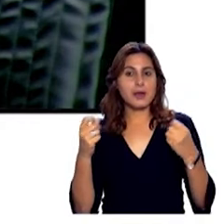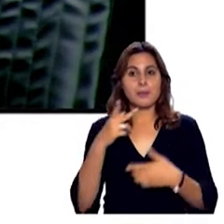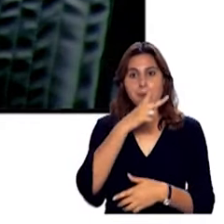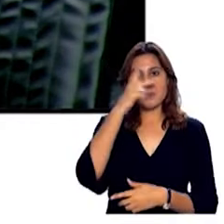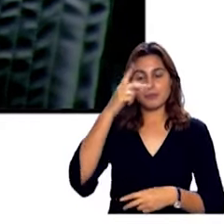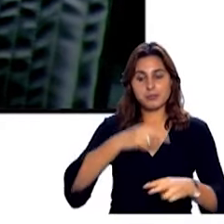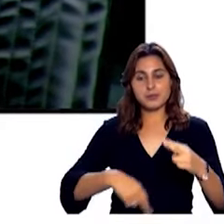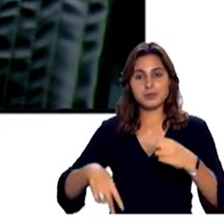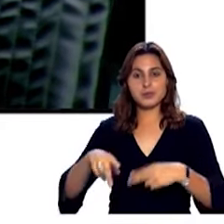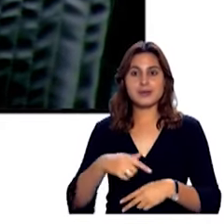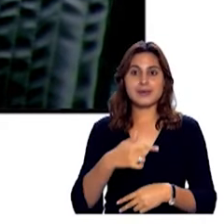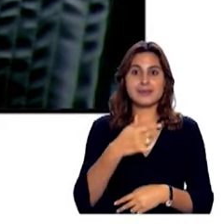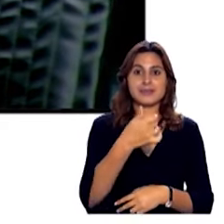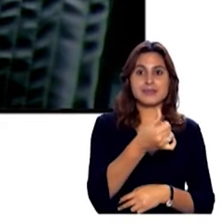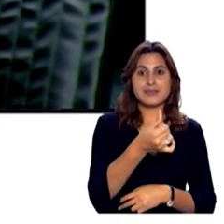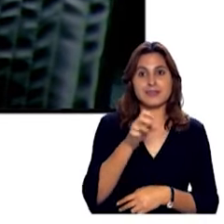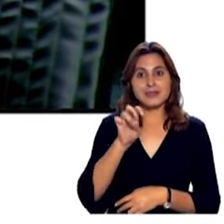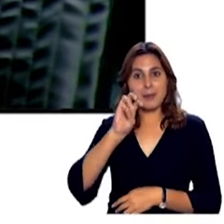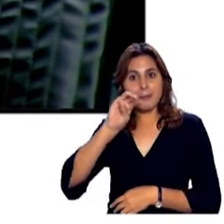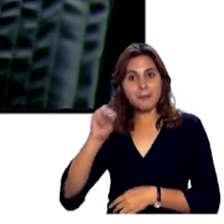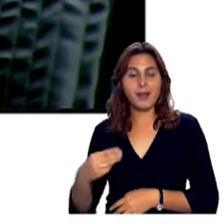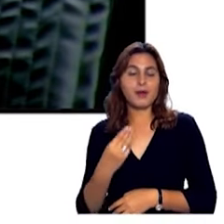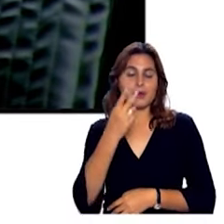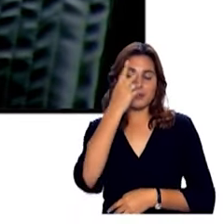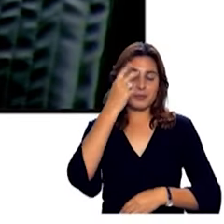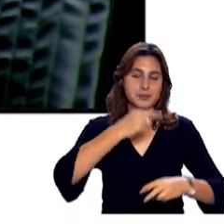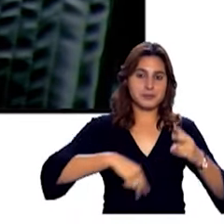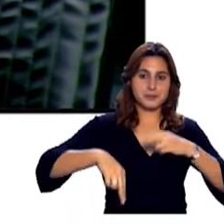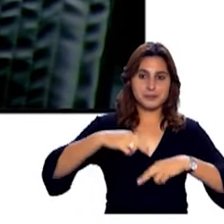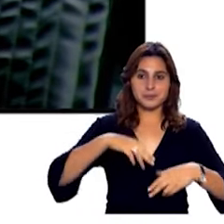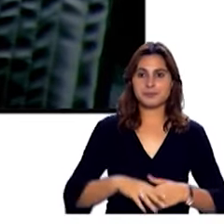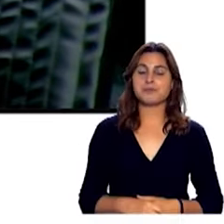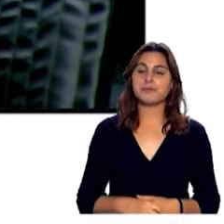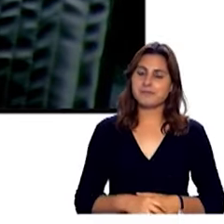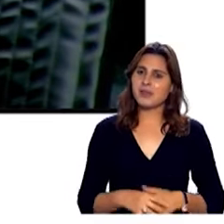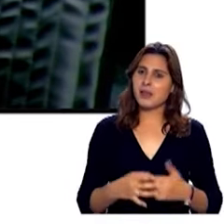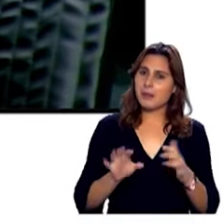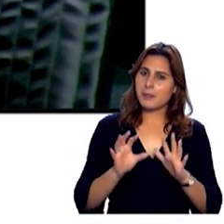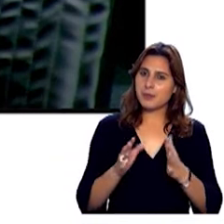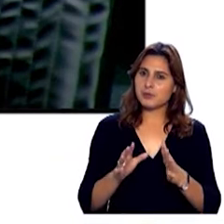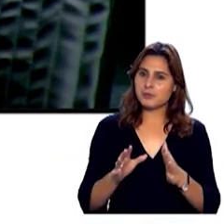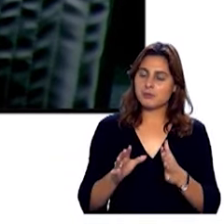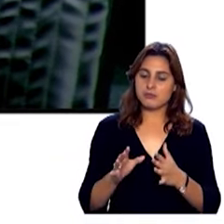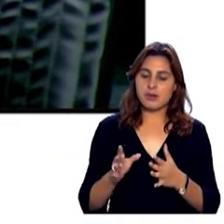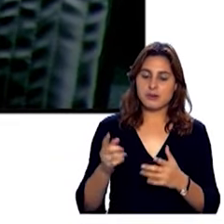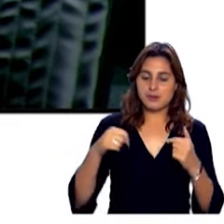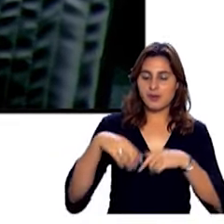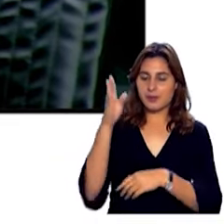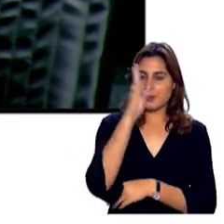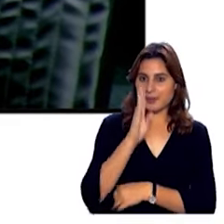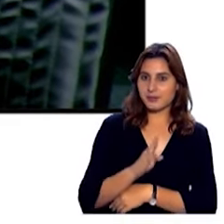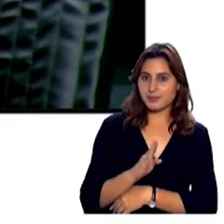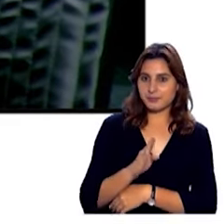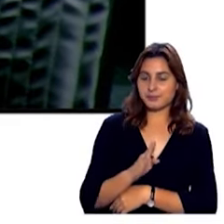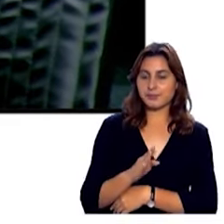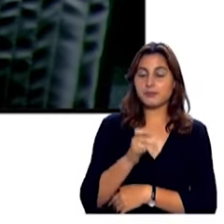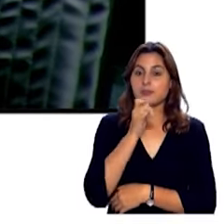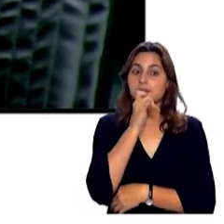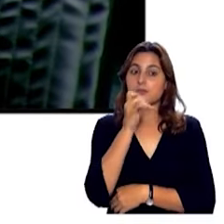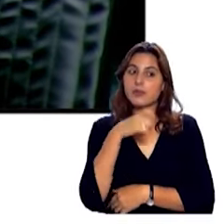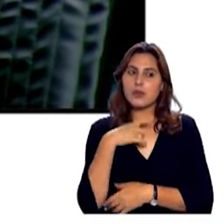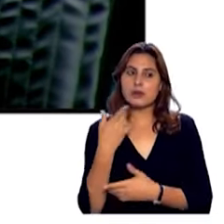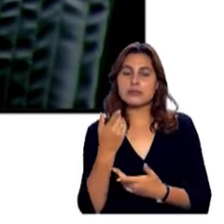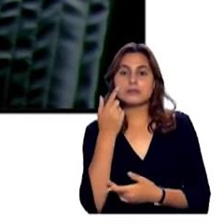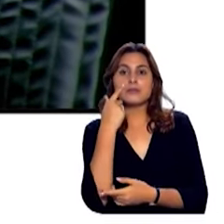pessoas né só pra gente ter uma ideia do que é que isso signif ficaria para nós do Brasil se nós fôssemos fazer uma relação entre